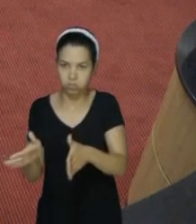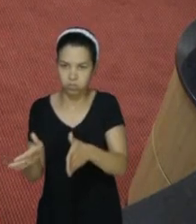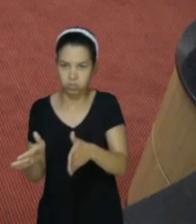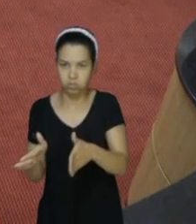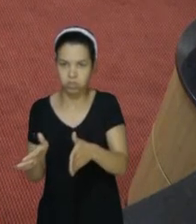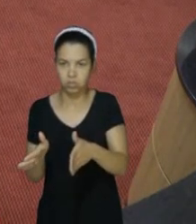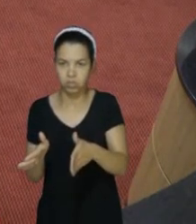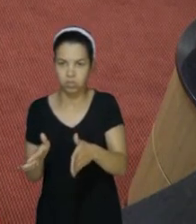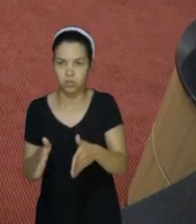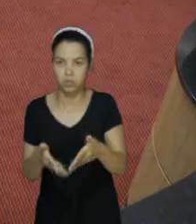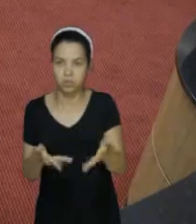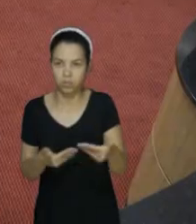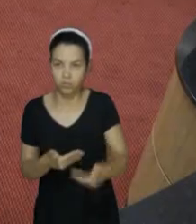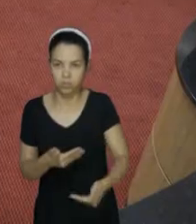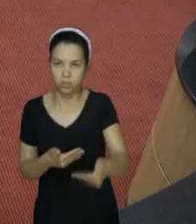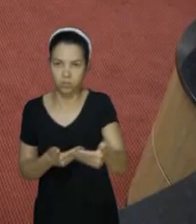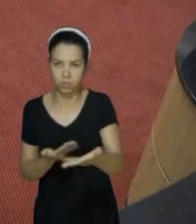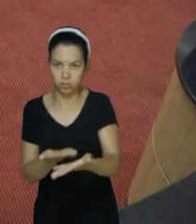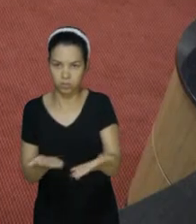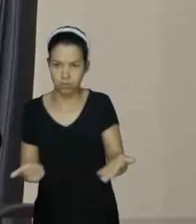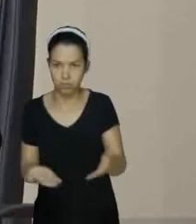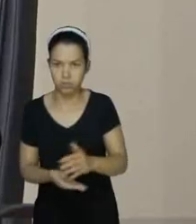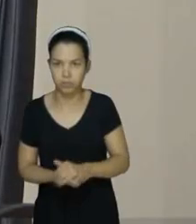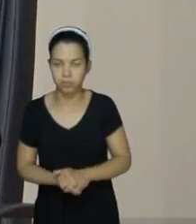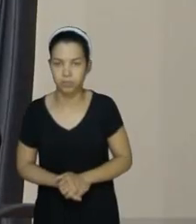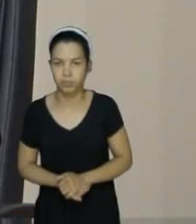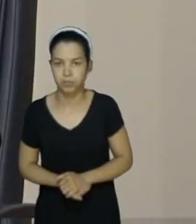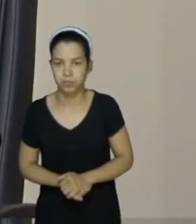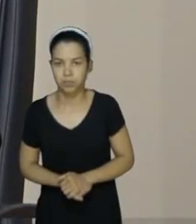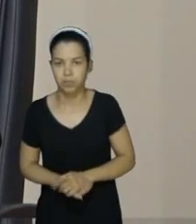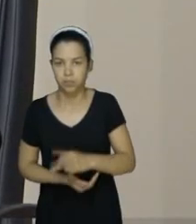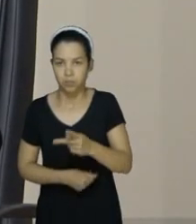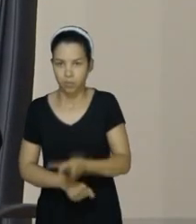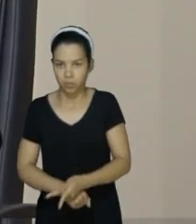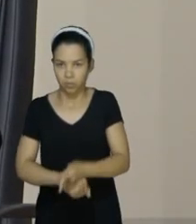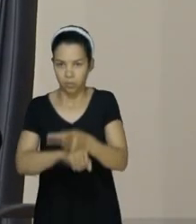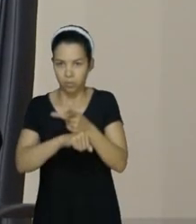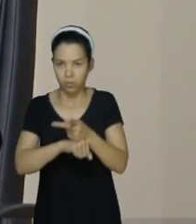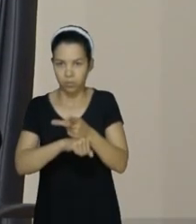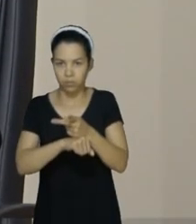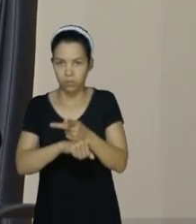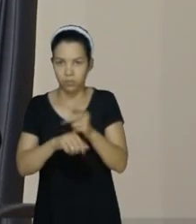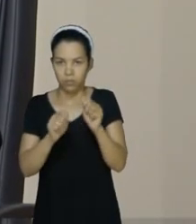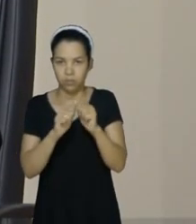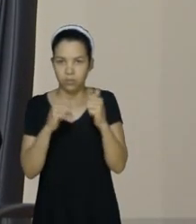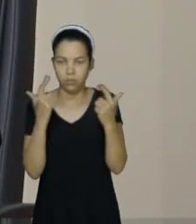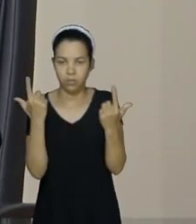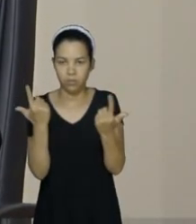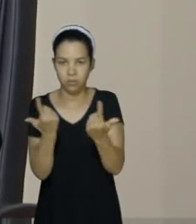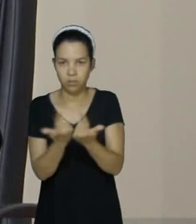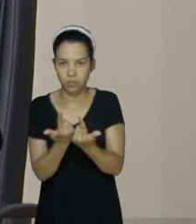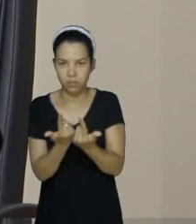melhor abertas para vocês. O prêmio que a Assembleia Legislativa ganha,